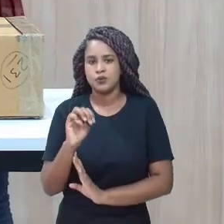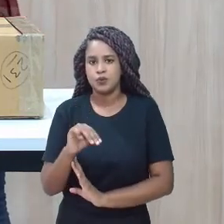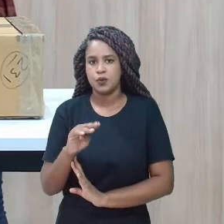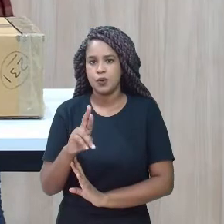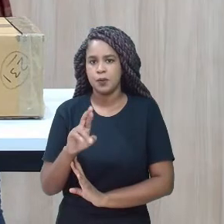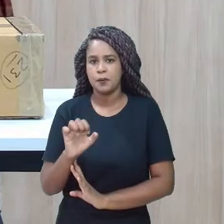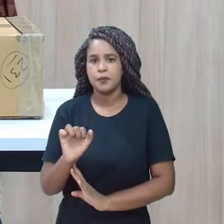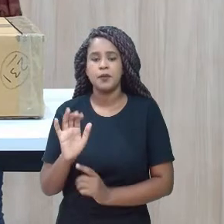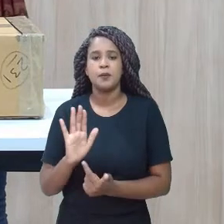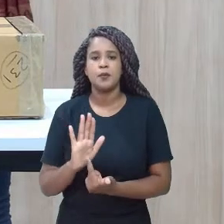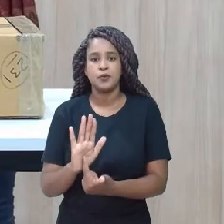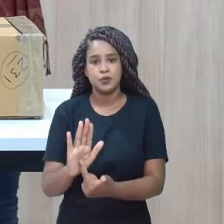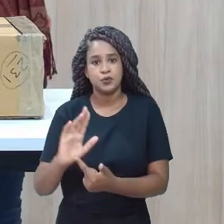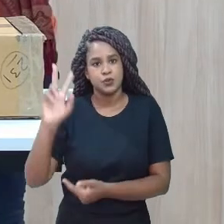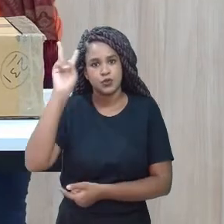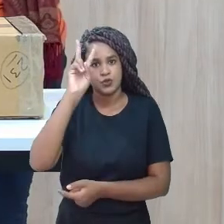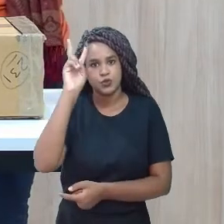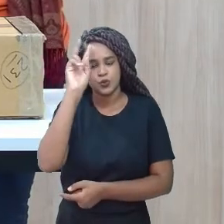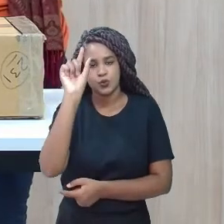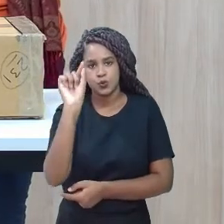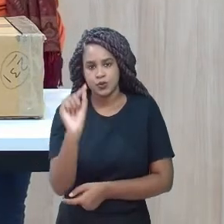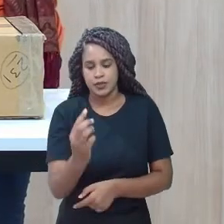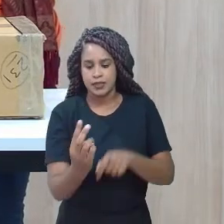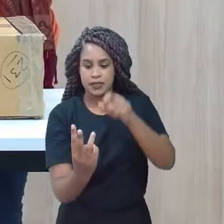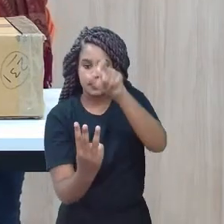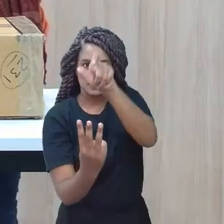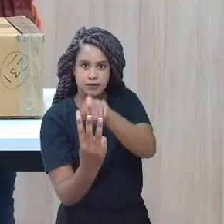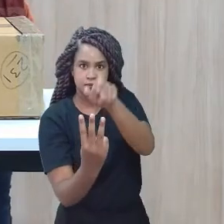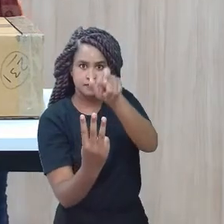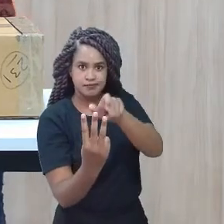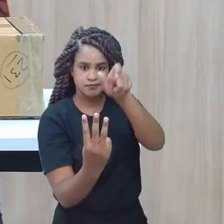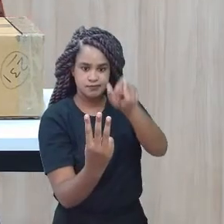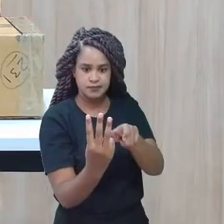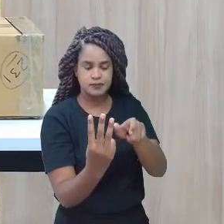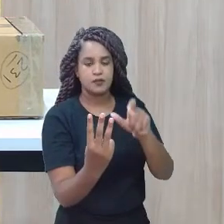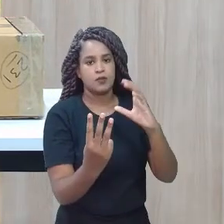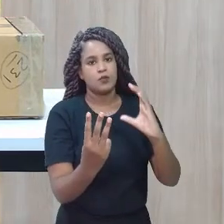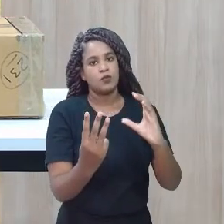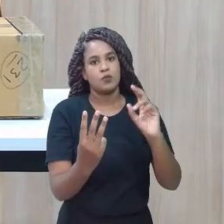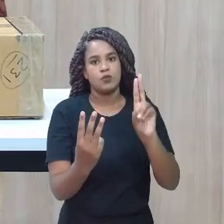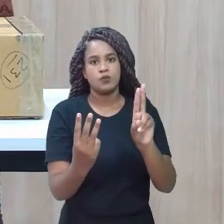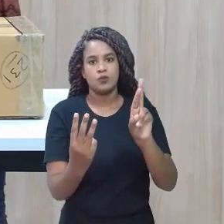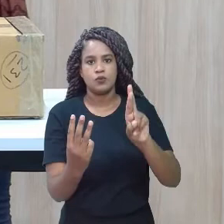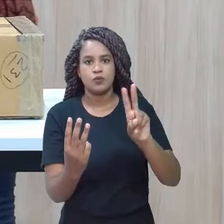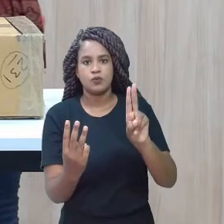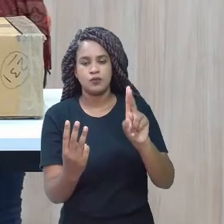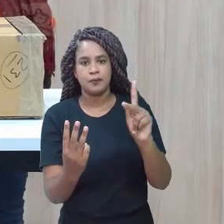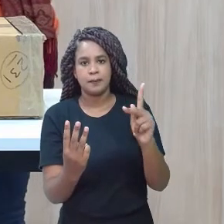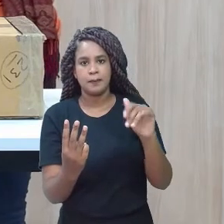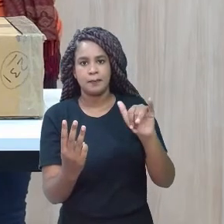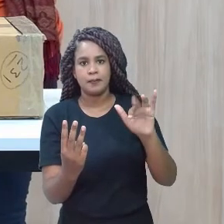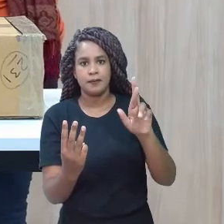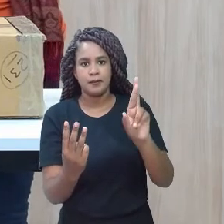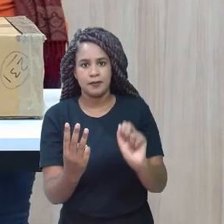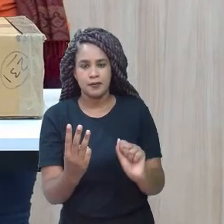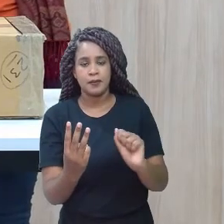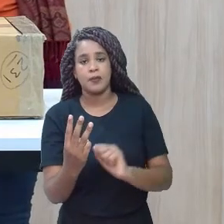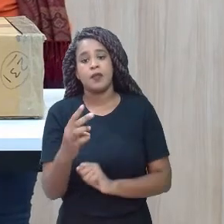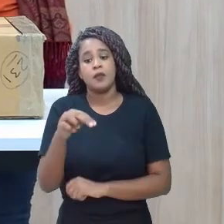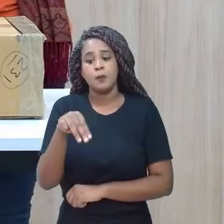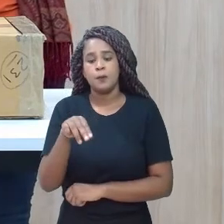rapidamente a história de 3 personagens, que foi o Curupira, a Mula